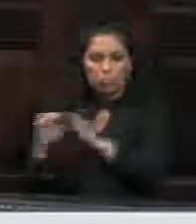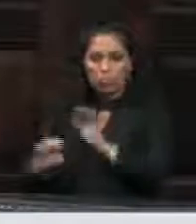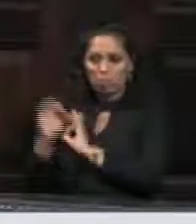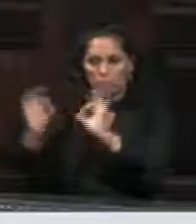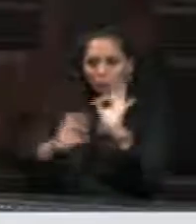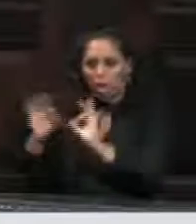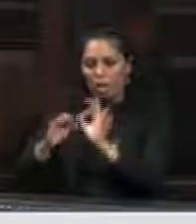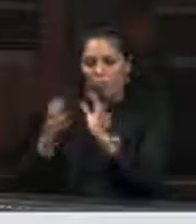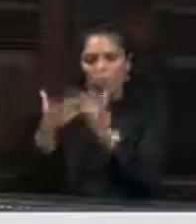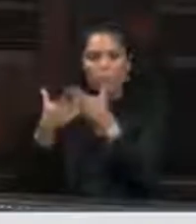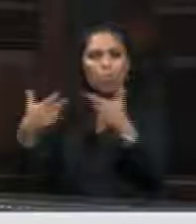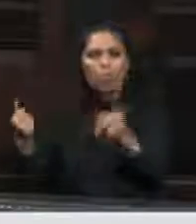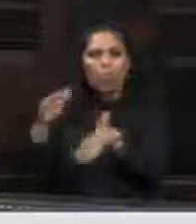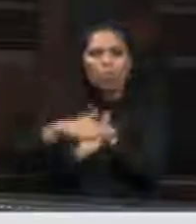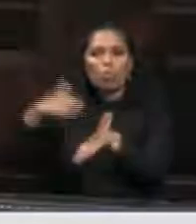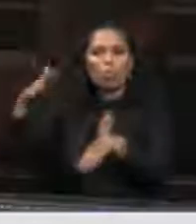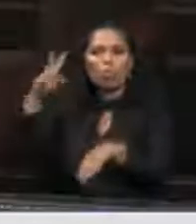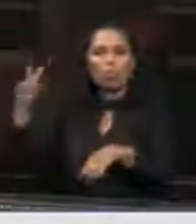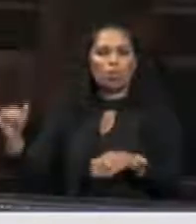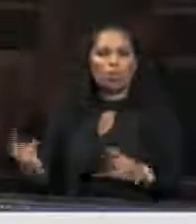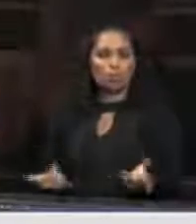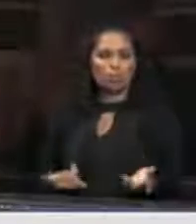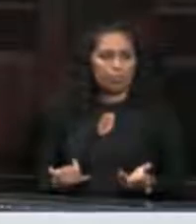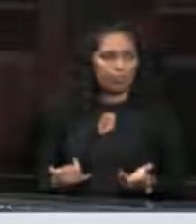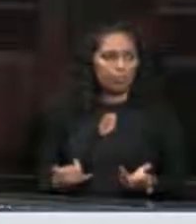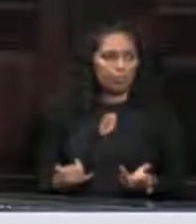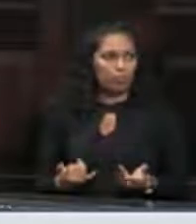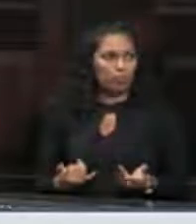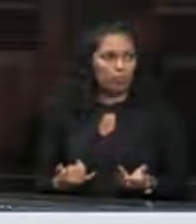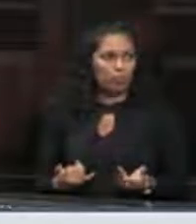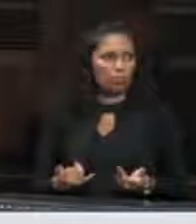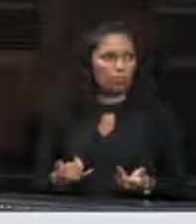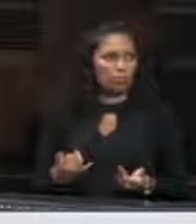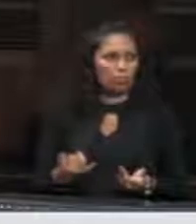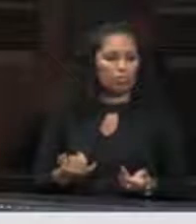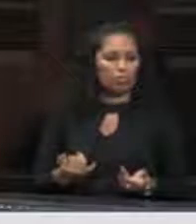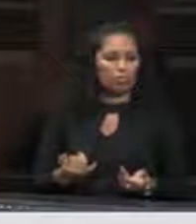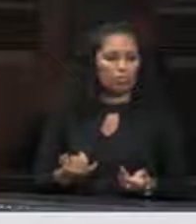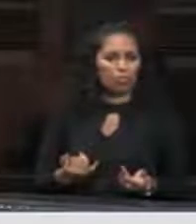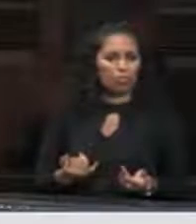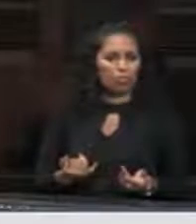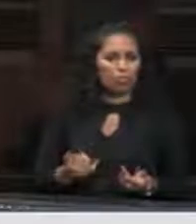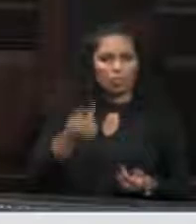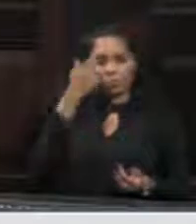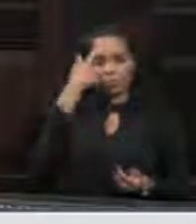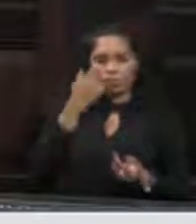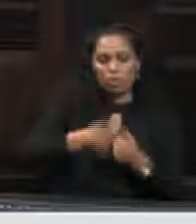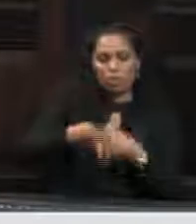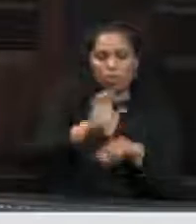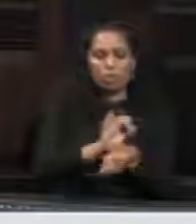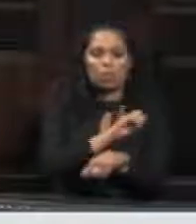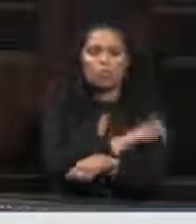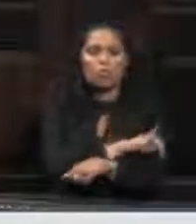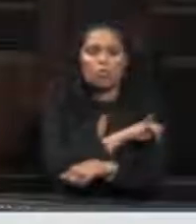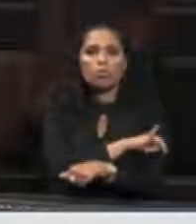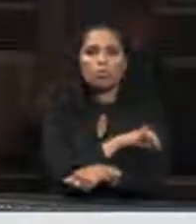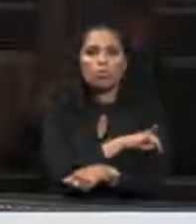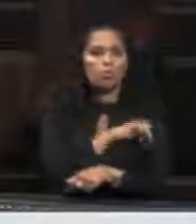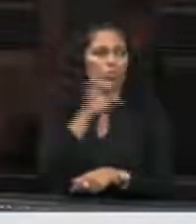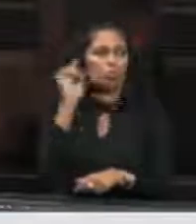chama revitalização da economia no estado, num estado qualquer, e nós estamos falando do estado do Rio de